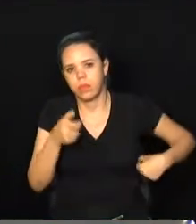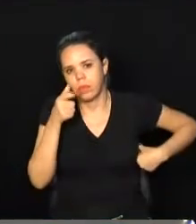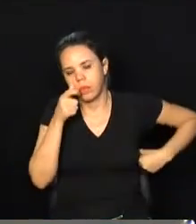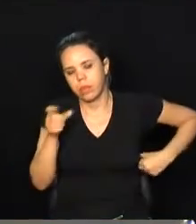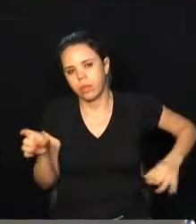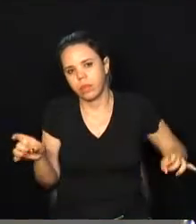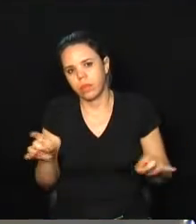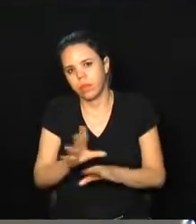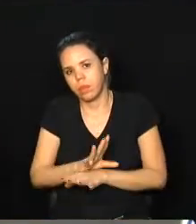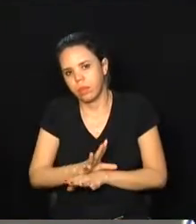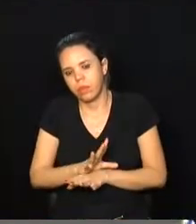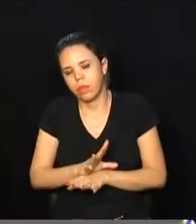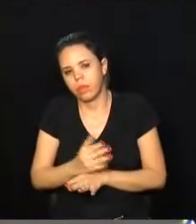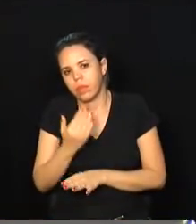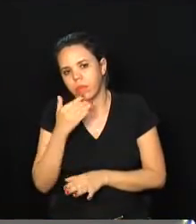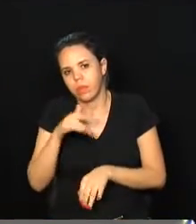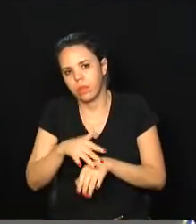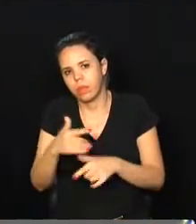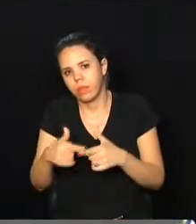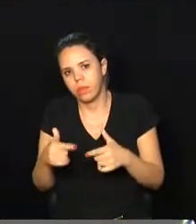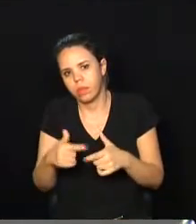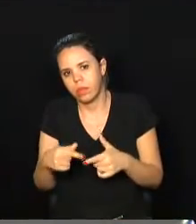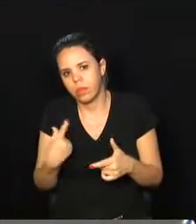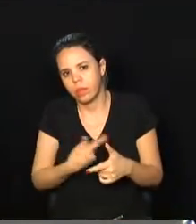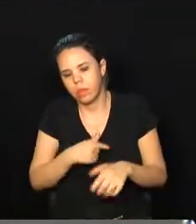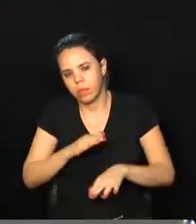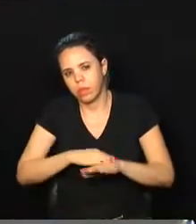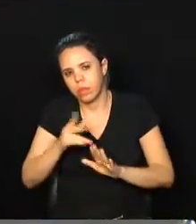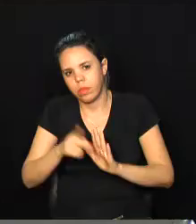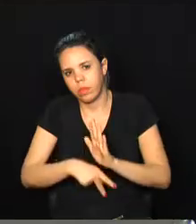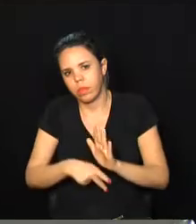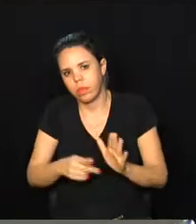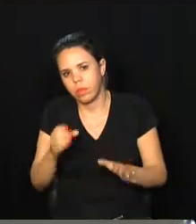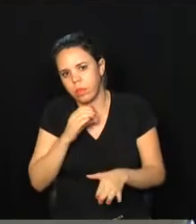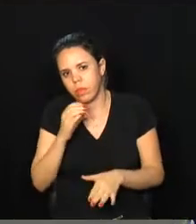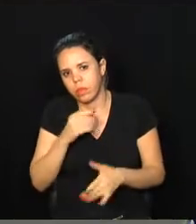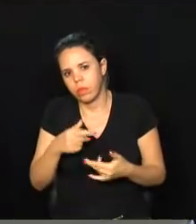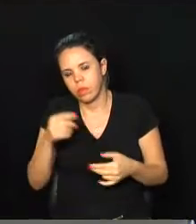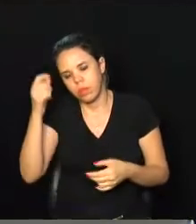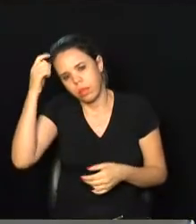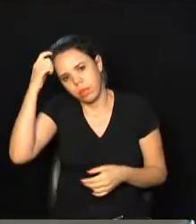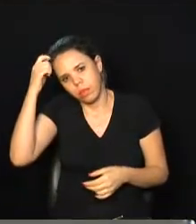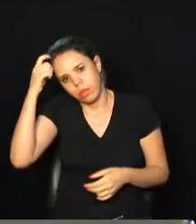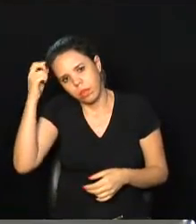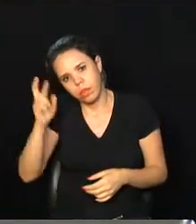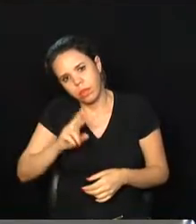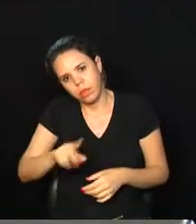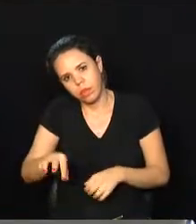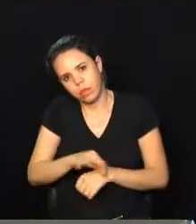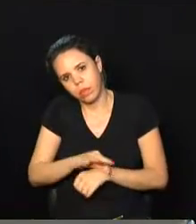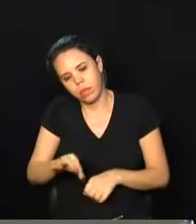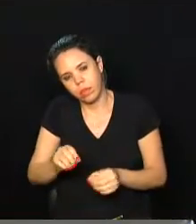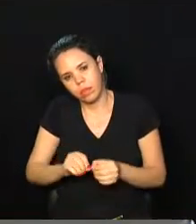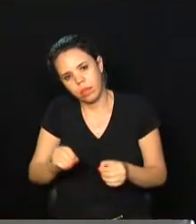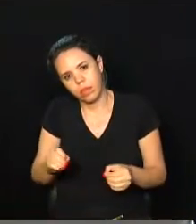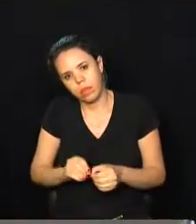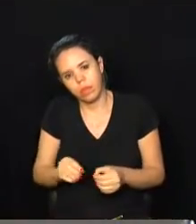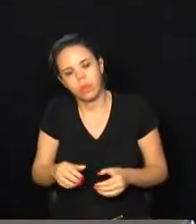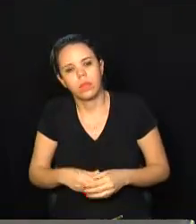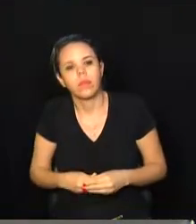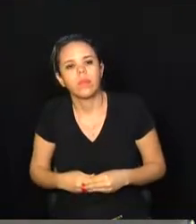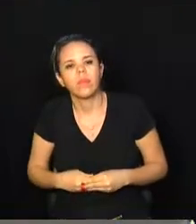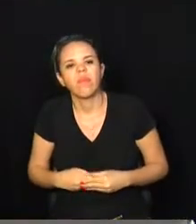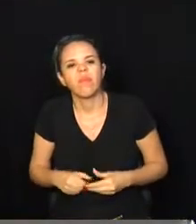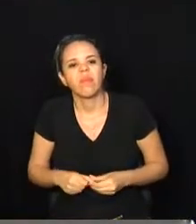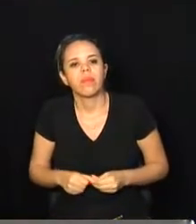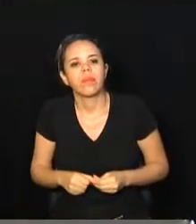esse absurdo que nós, como autor de projeto, tem que correr atrás dessas coisas, isso não é função do arquiteto fazer. E é